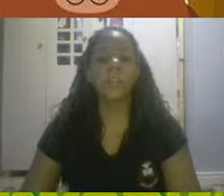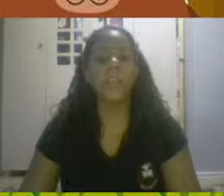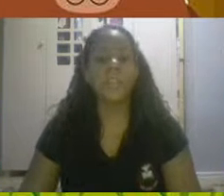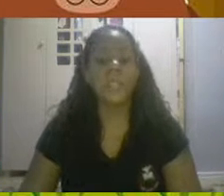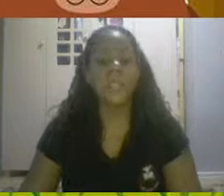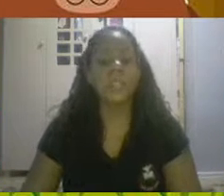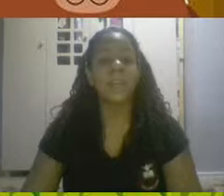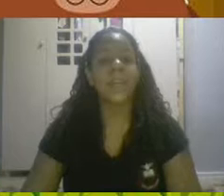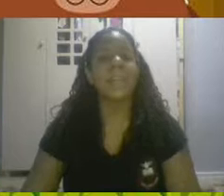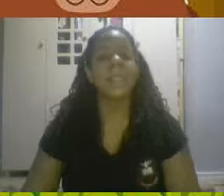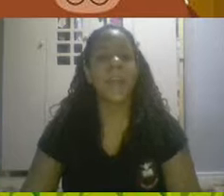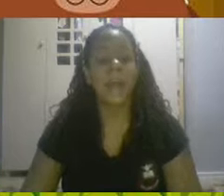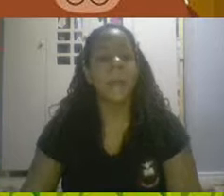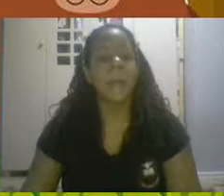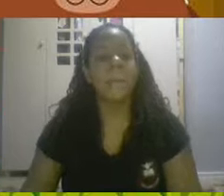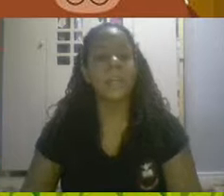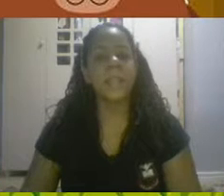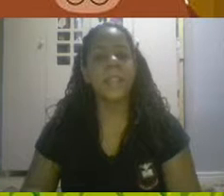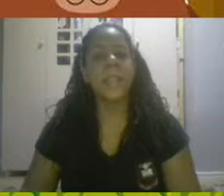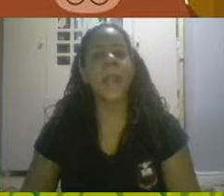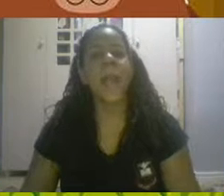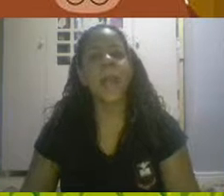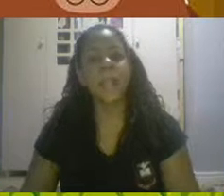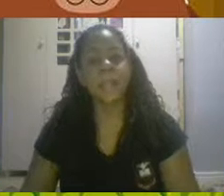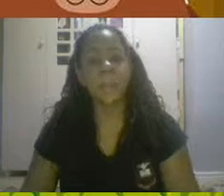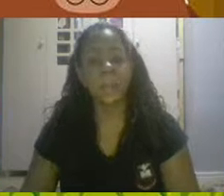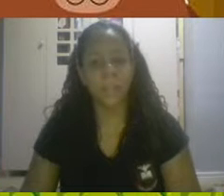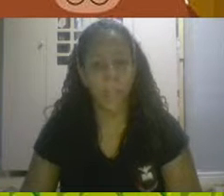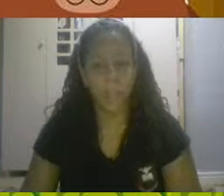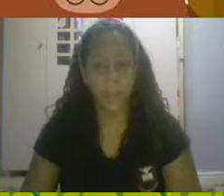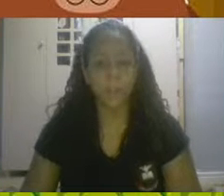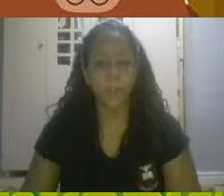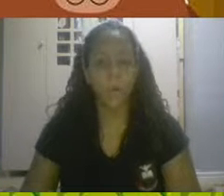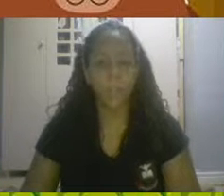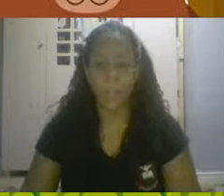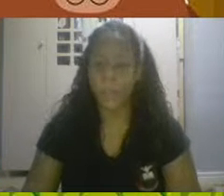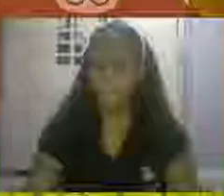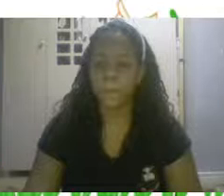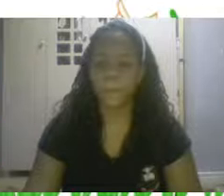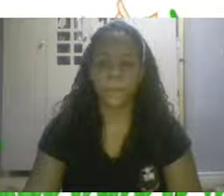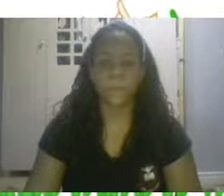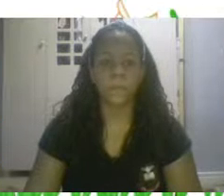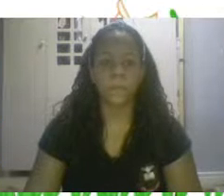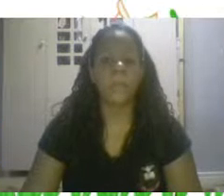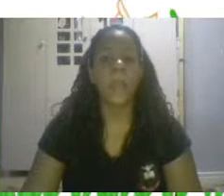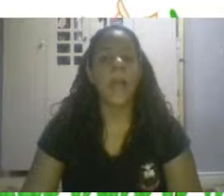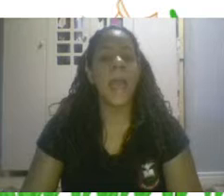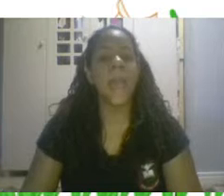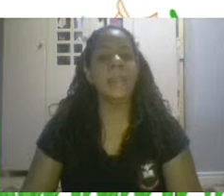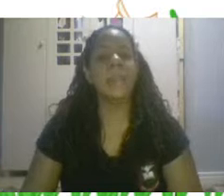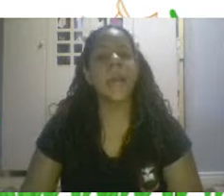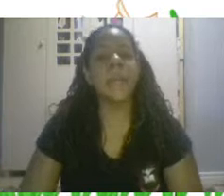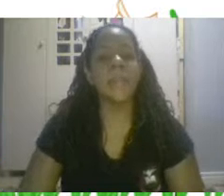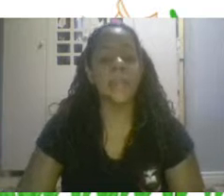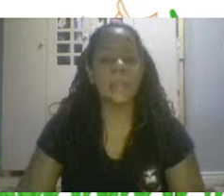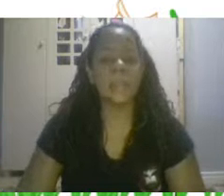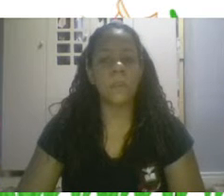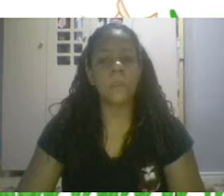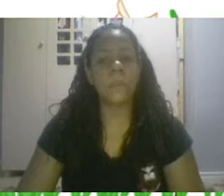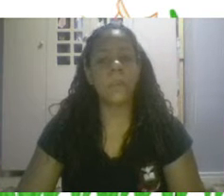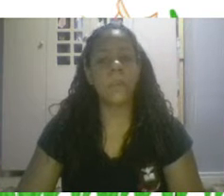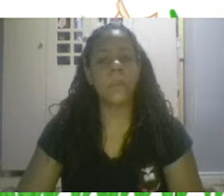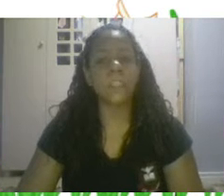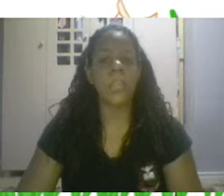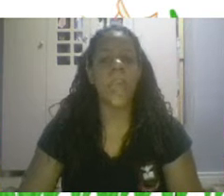eles precisam caçar para se alimentarem, ok? Essa alimentação